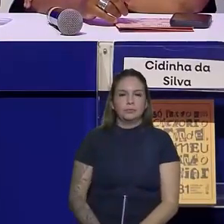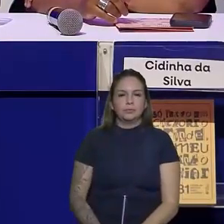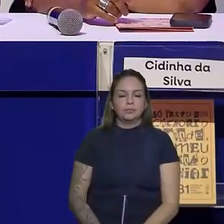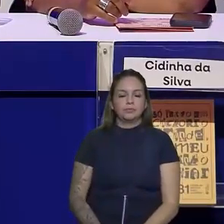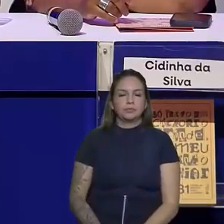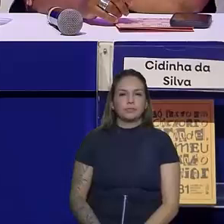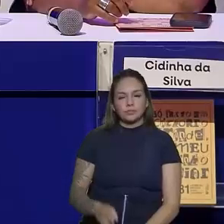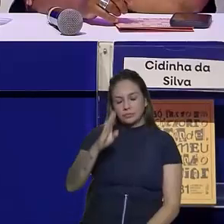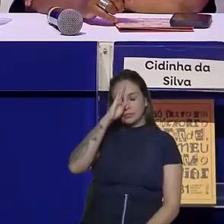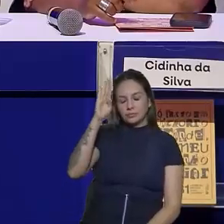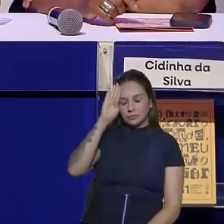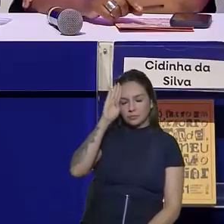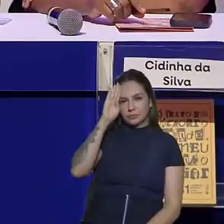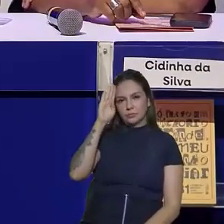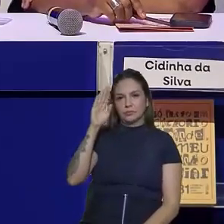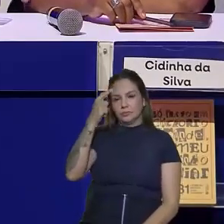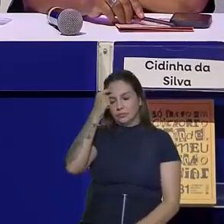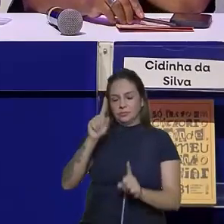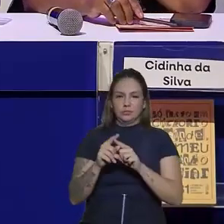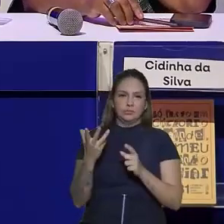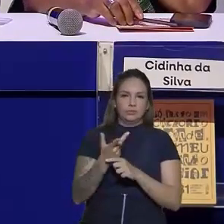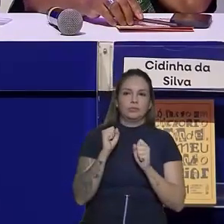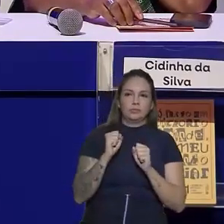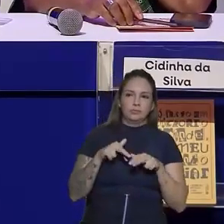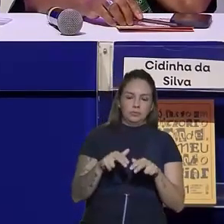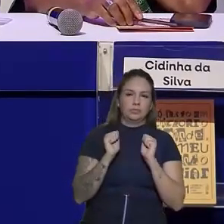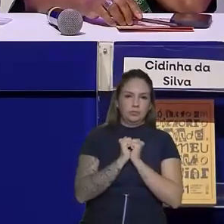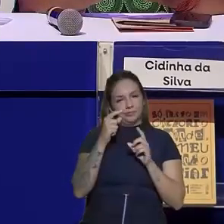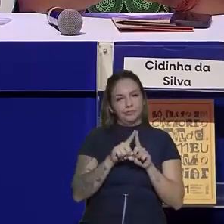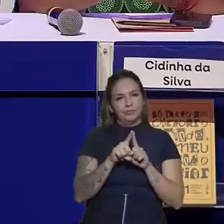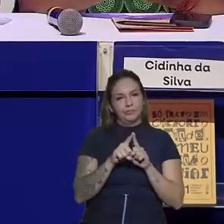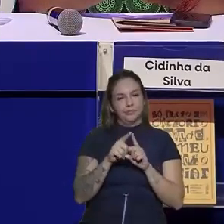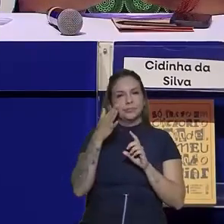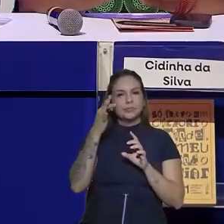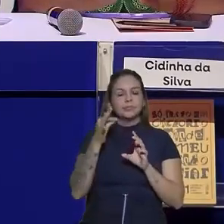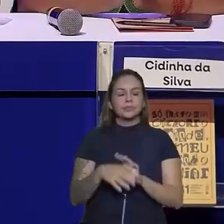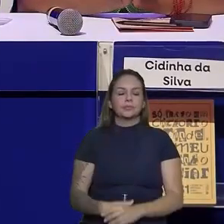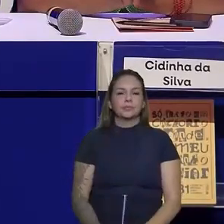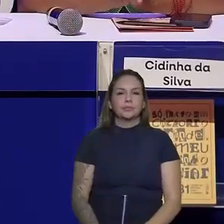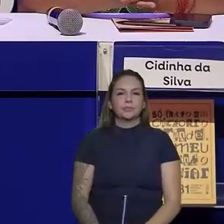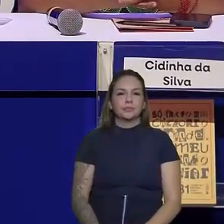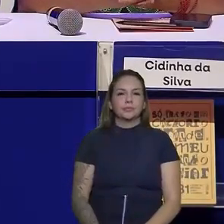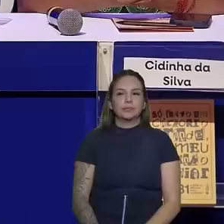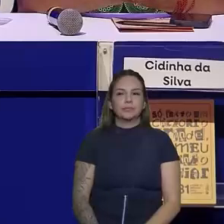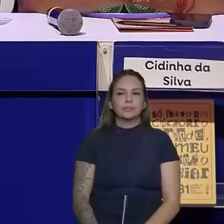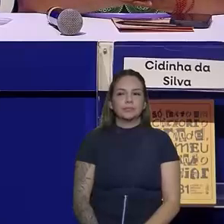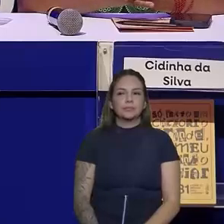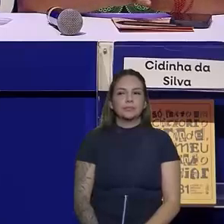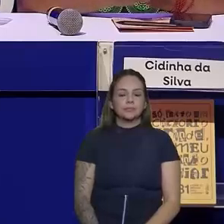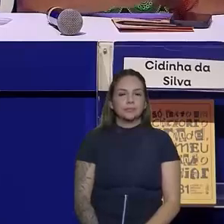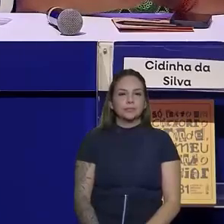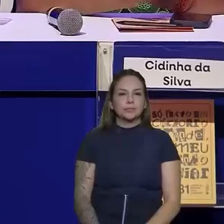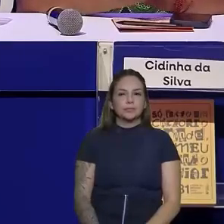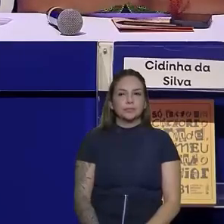Então, acho que a academia e a arte, ela pode caminhar junto quando a gente tem observação de vida, do mundo. É